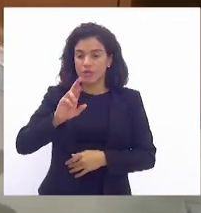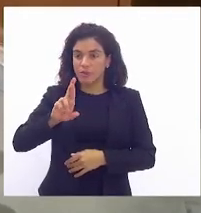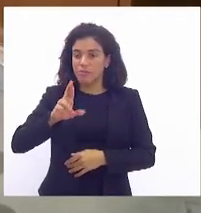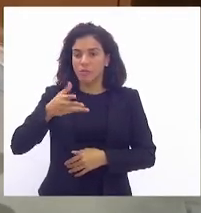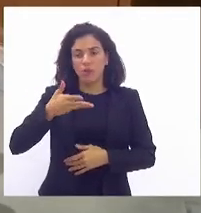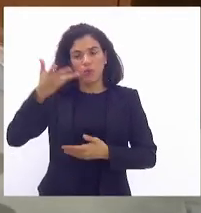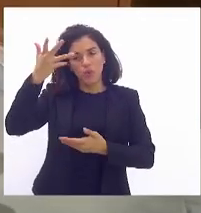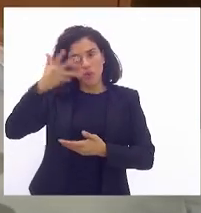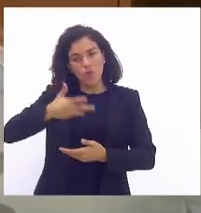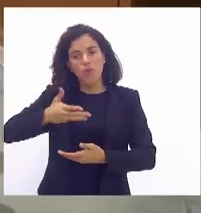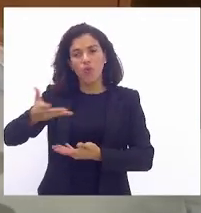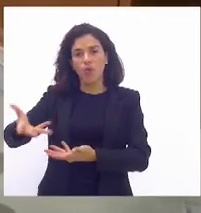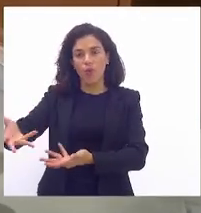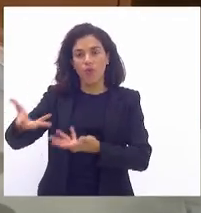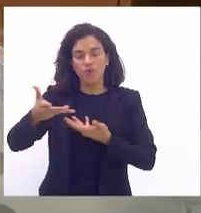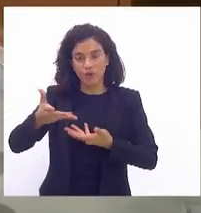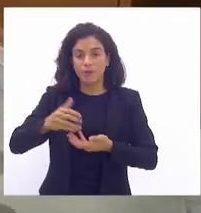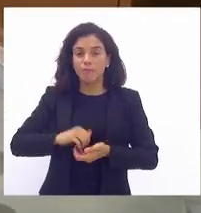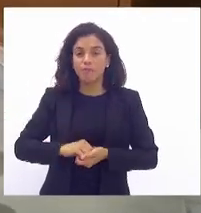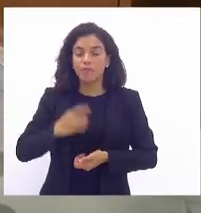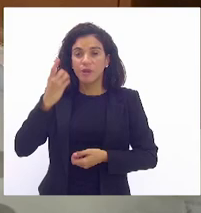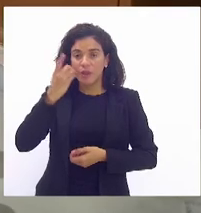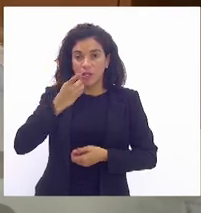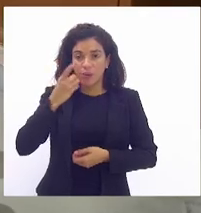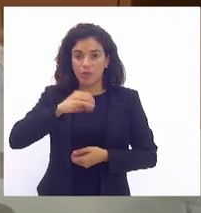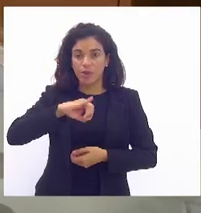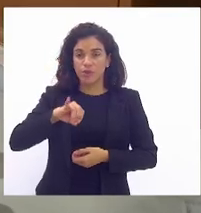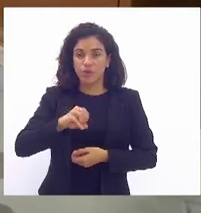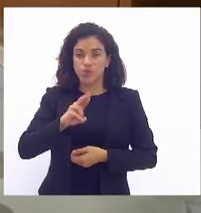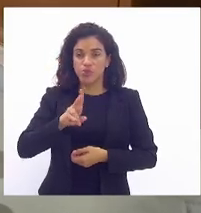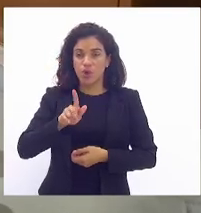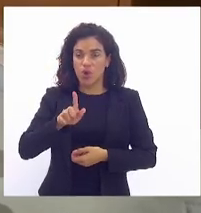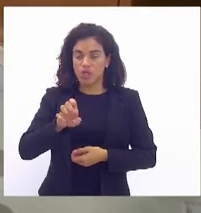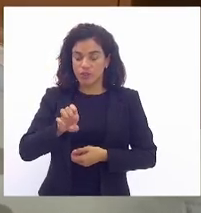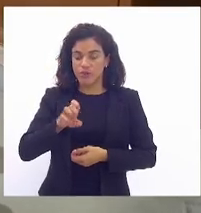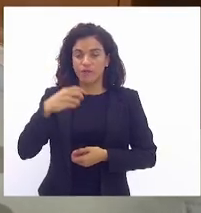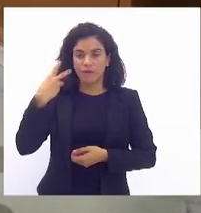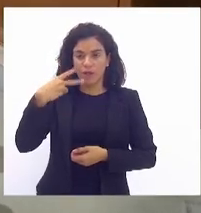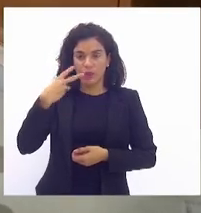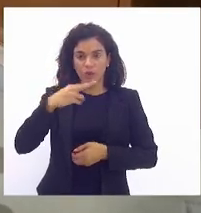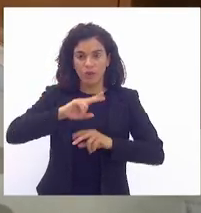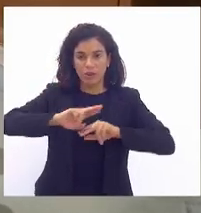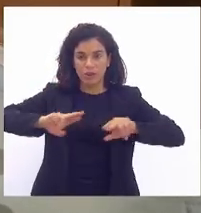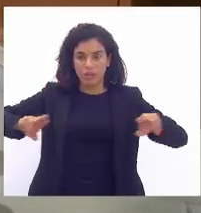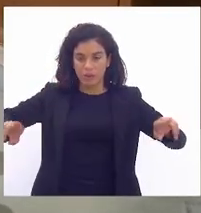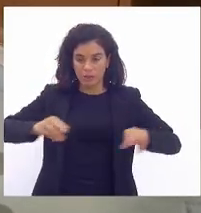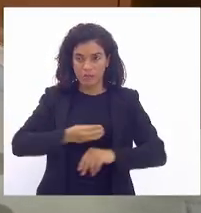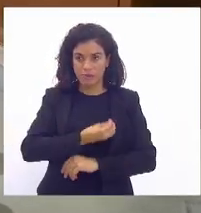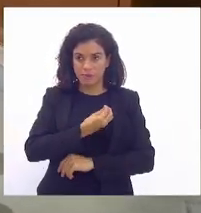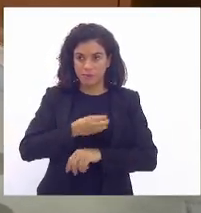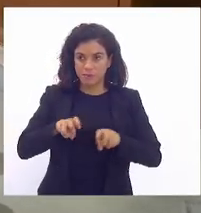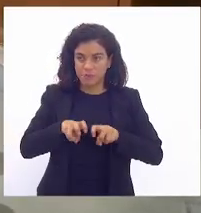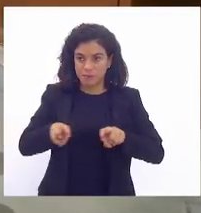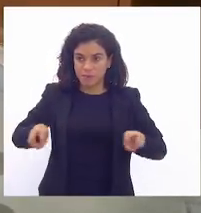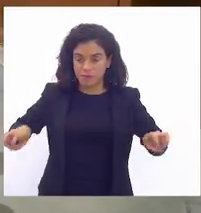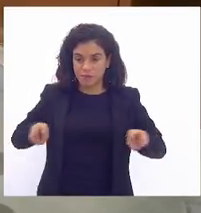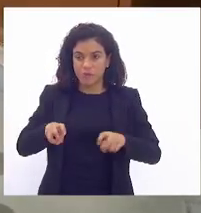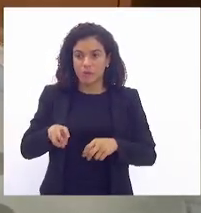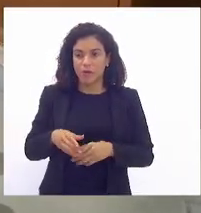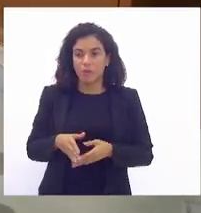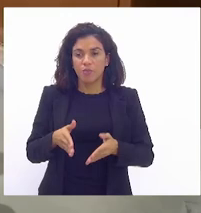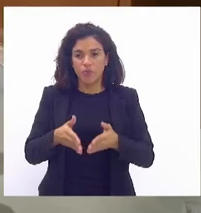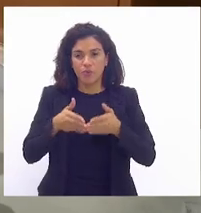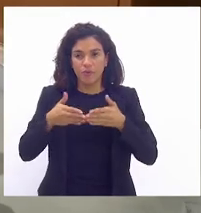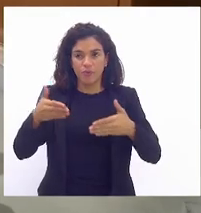aqui nessa audiência, o deputado Jorge, o vereador Raoni e os demais participantes da mesa. Por gentileza, colocar no